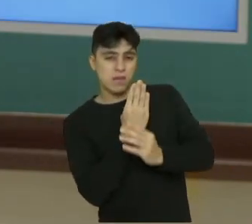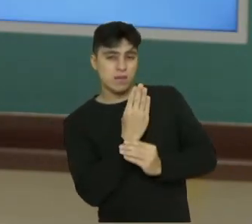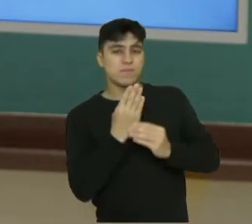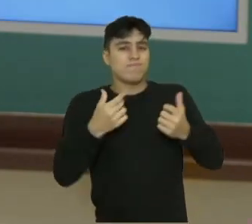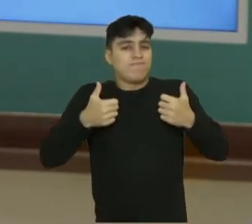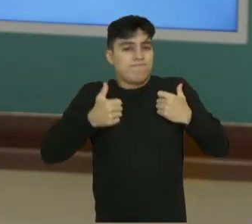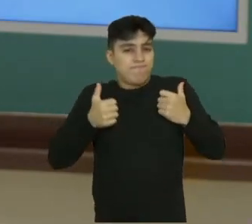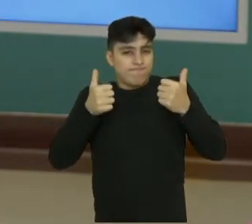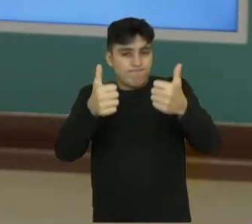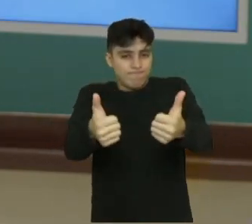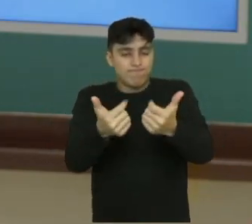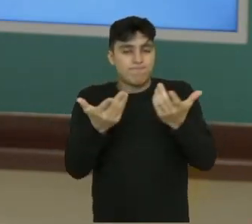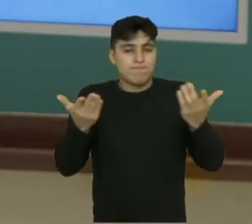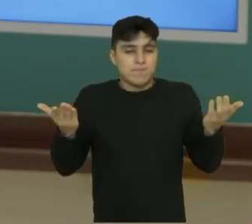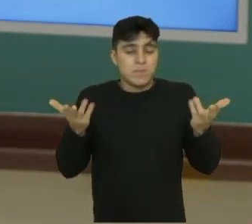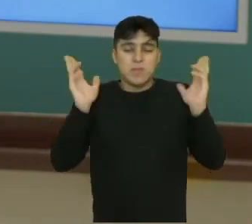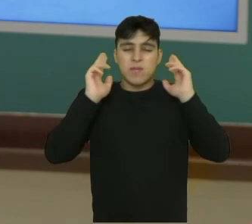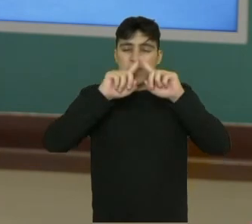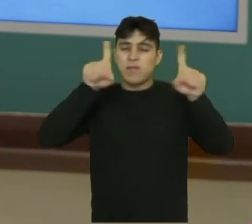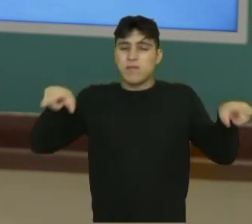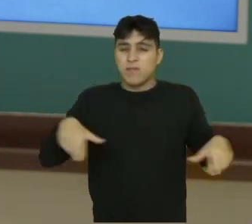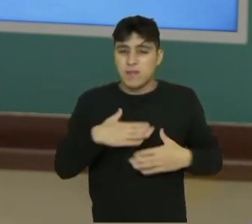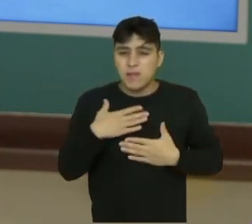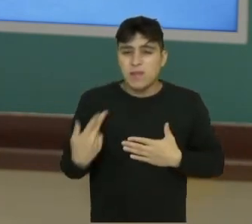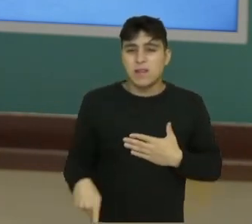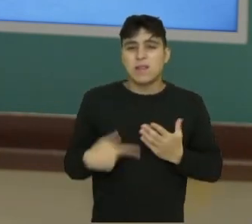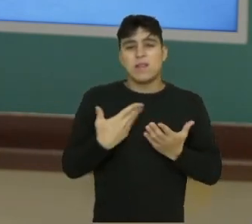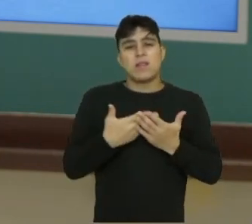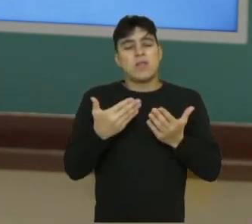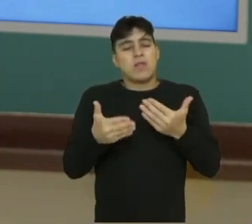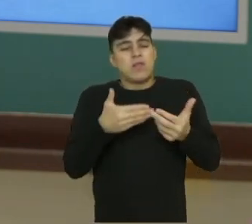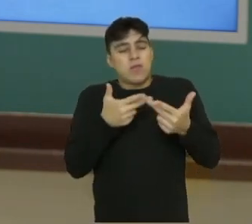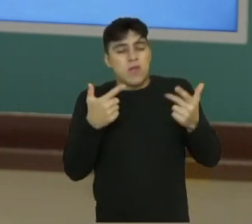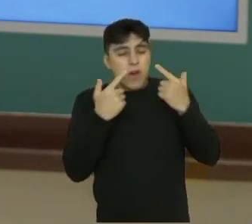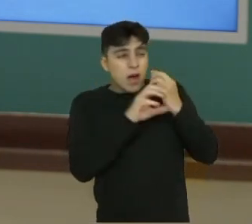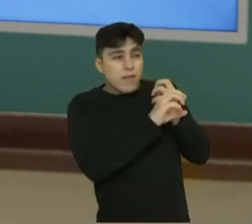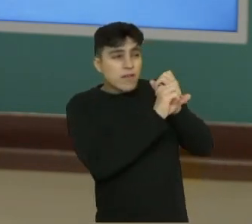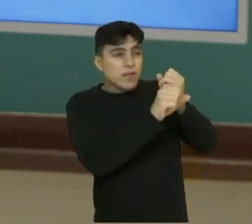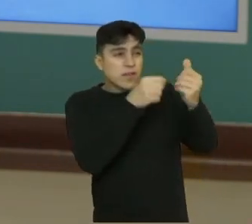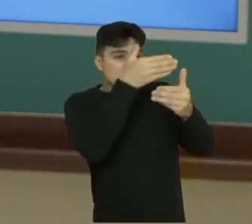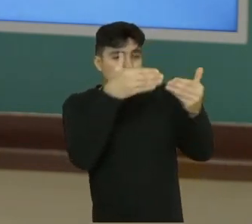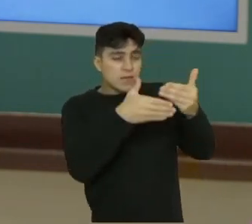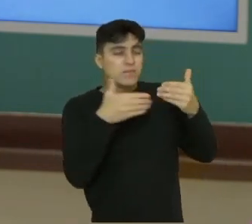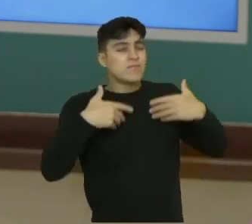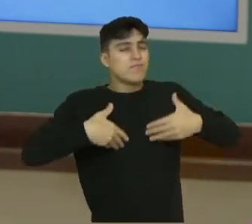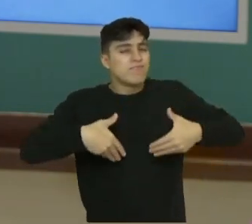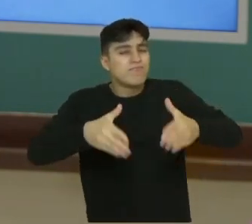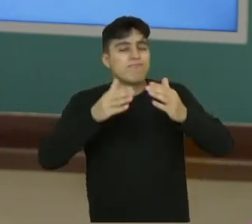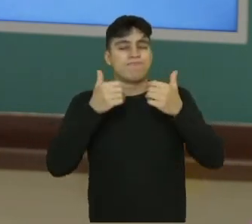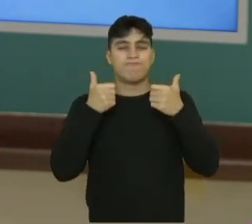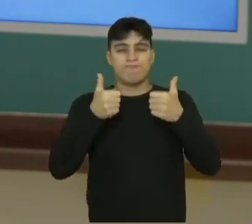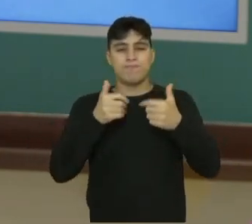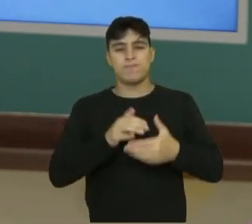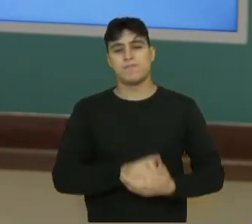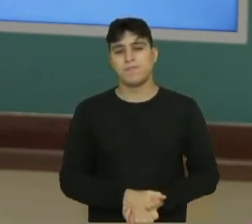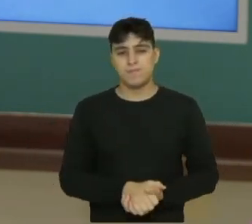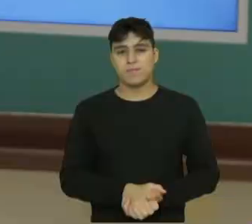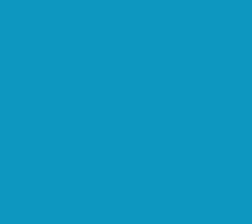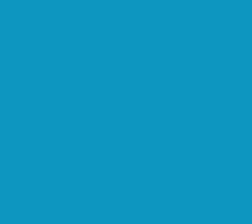e eu espero que vocês tenham gostado dessa aula. Qualquer coisa, dá uma revisadinha aí no slide e até mais!